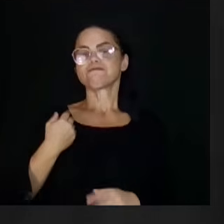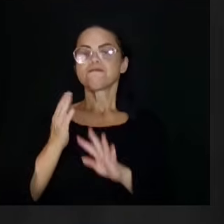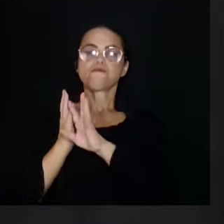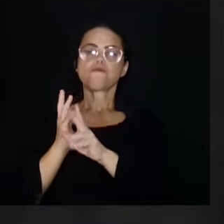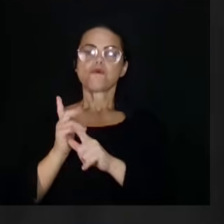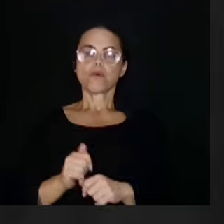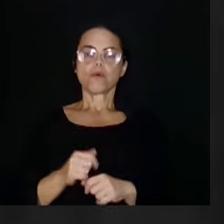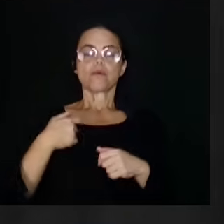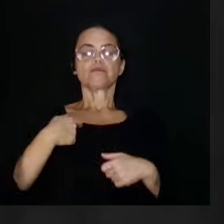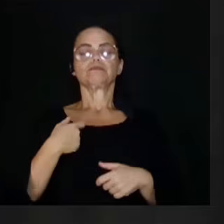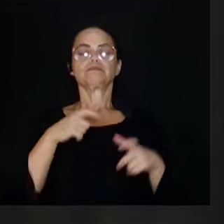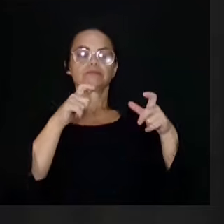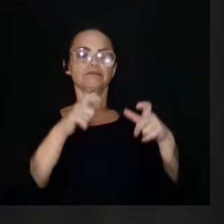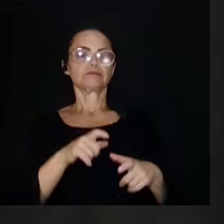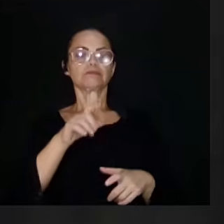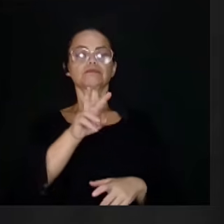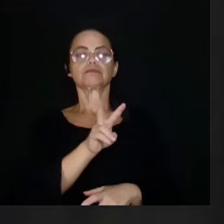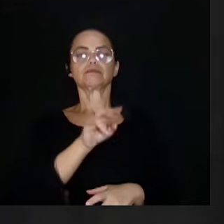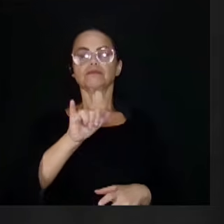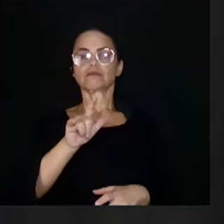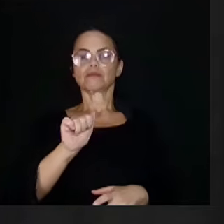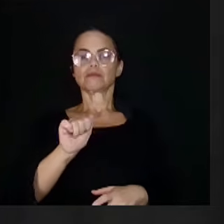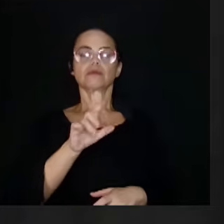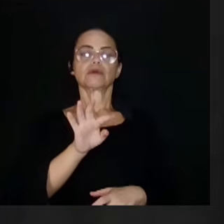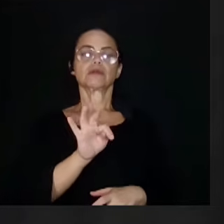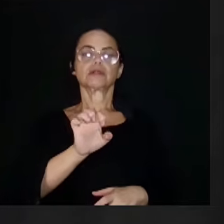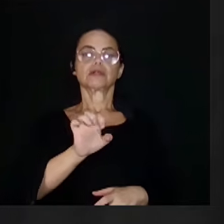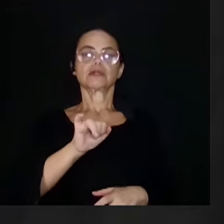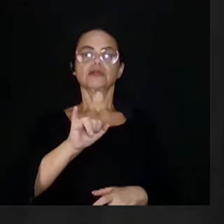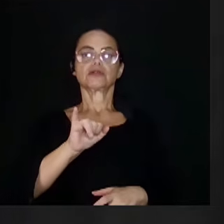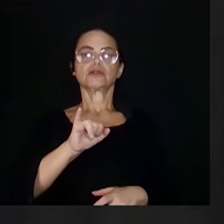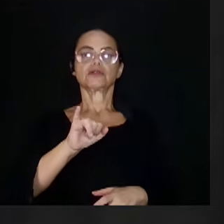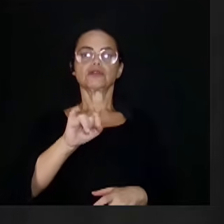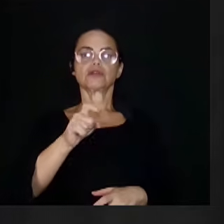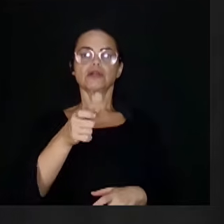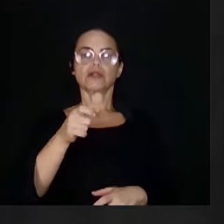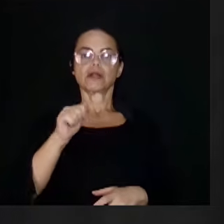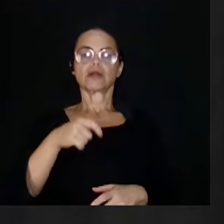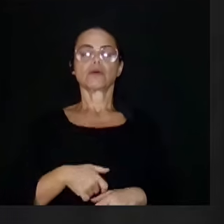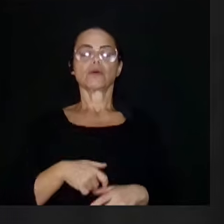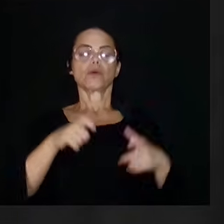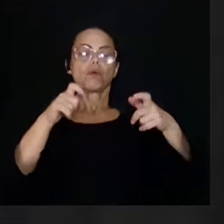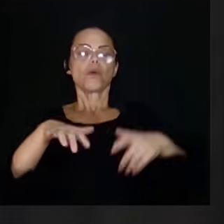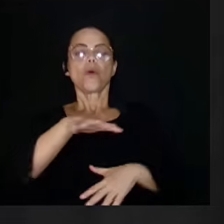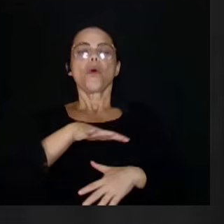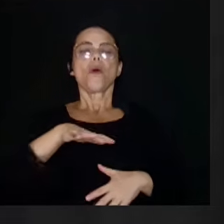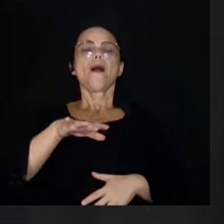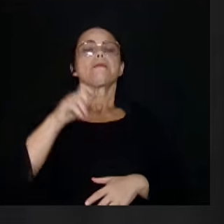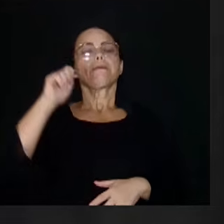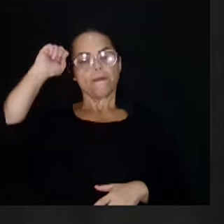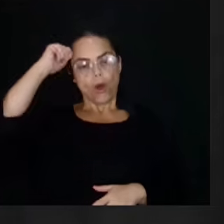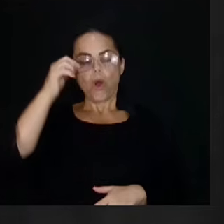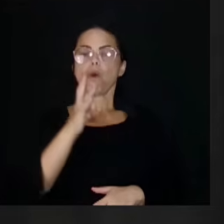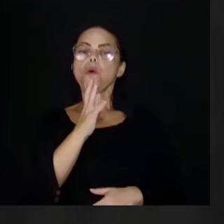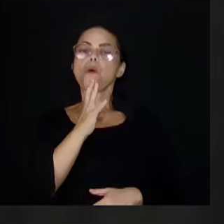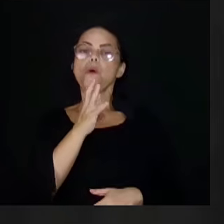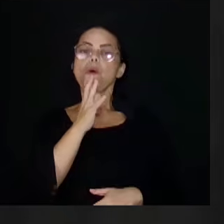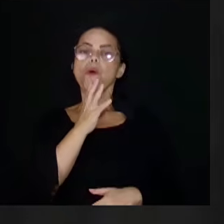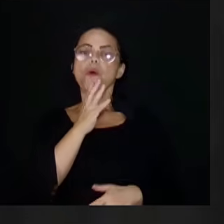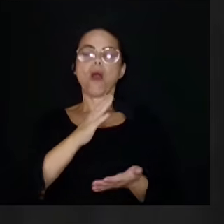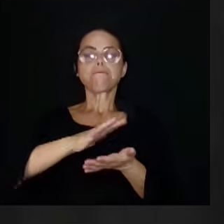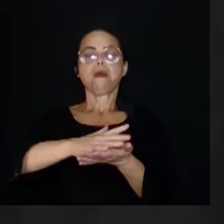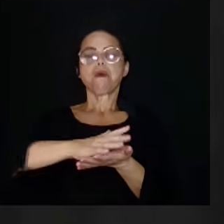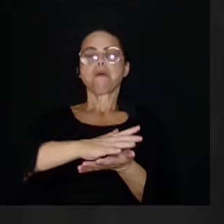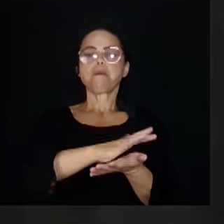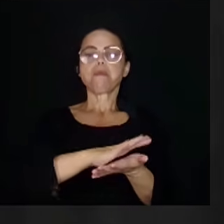Vila Teixeira, que é um espaço preto, né? Vila Teixeira é bastante conhecida por conta do samba da vó Tiana, né?